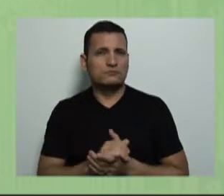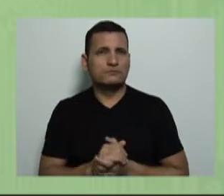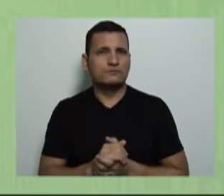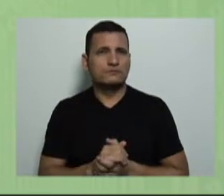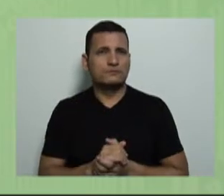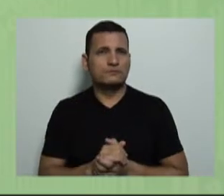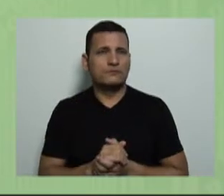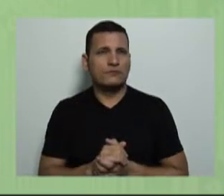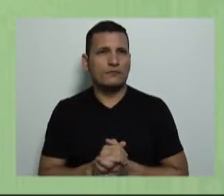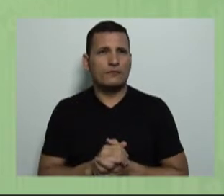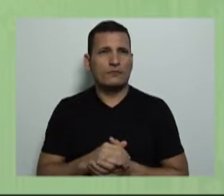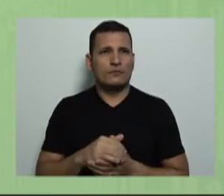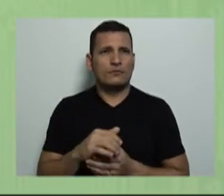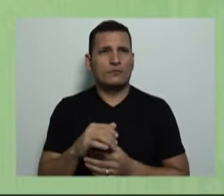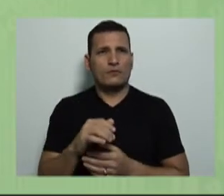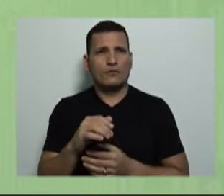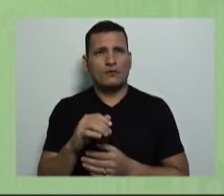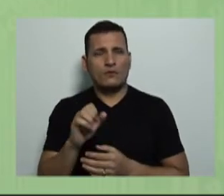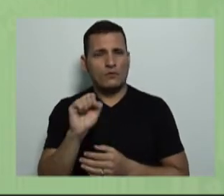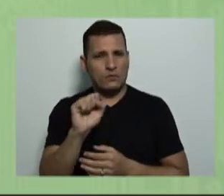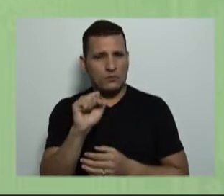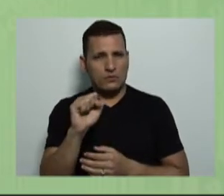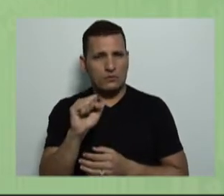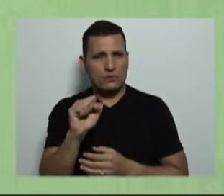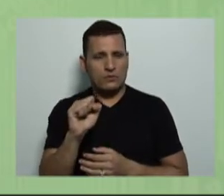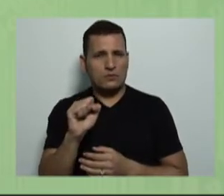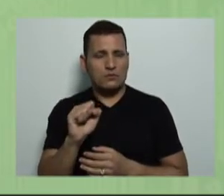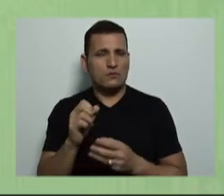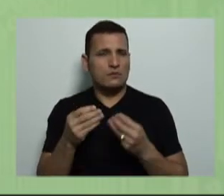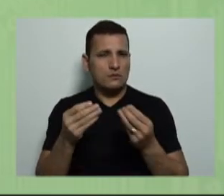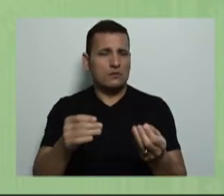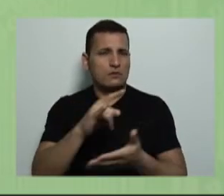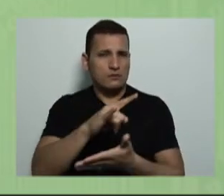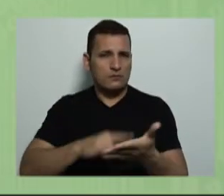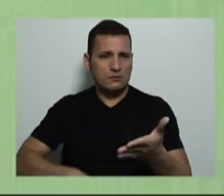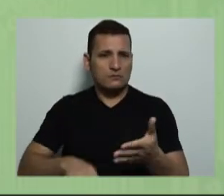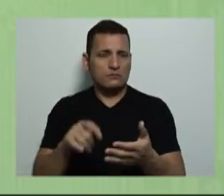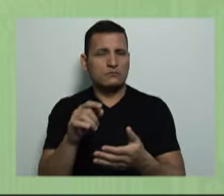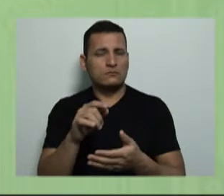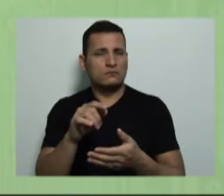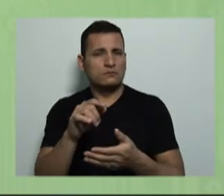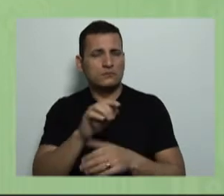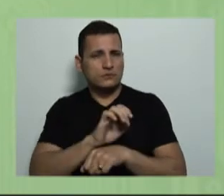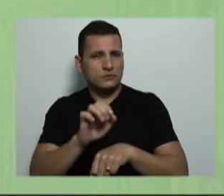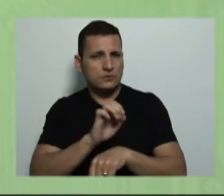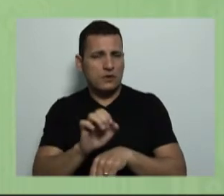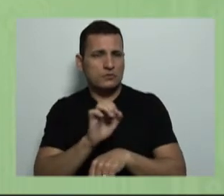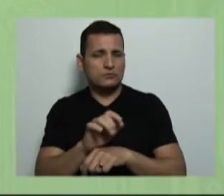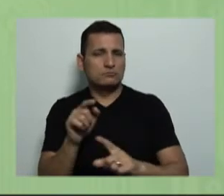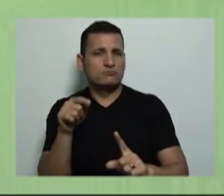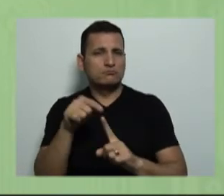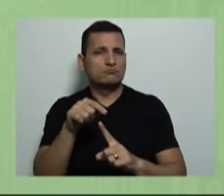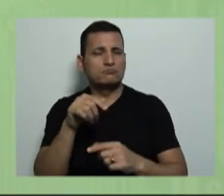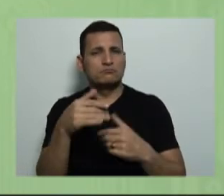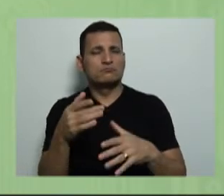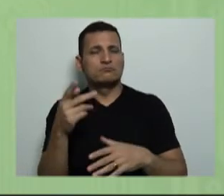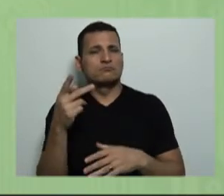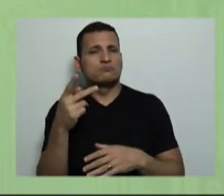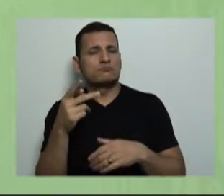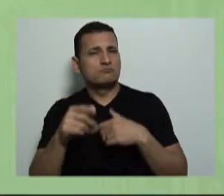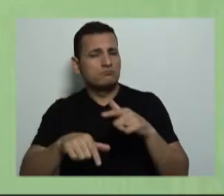Oitavo, entregar o termo de realização do estágio, indicando, resumidamente, as